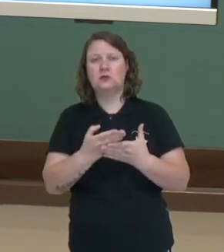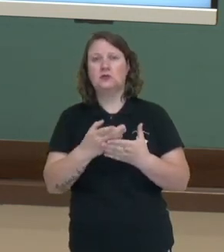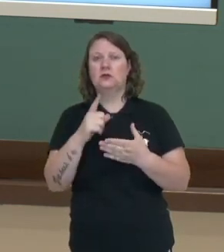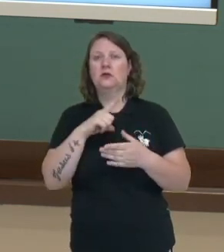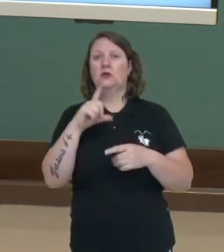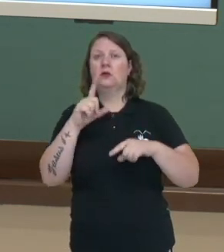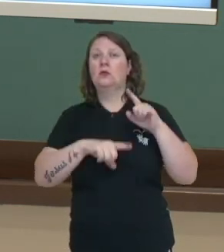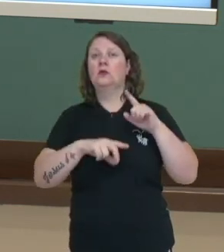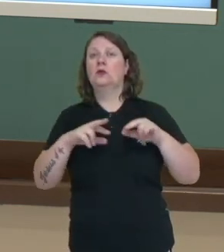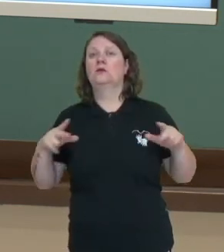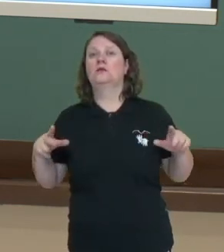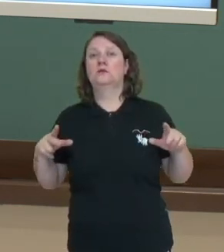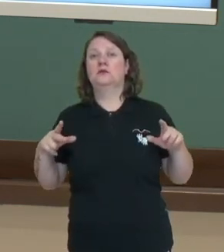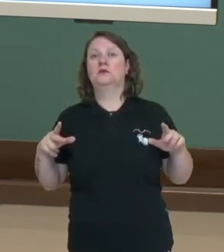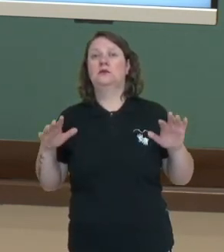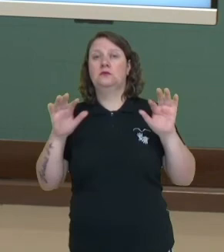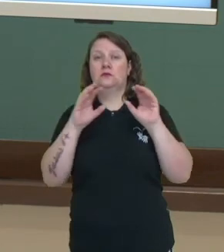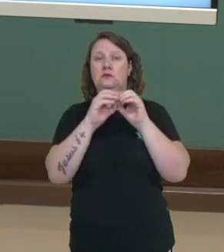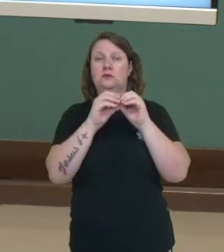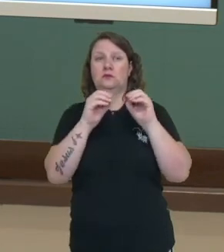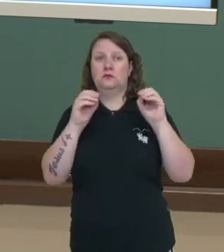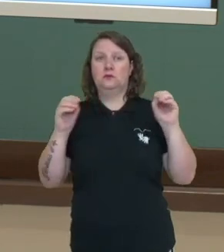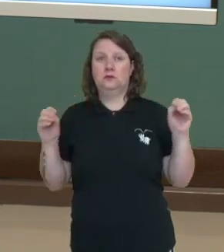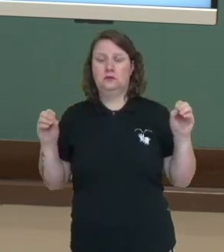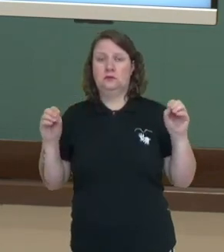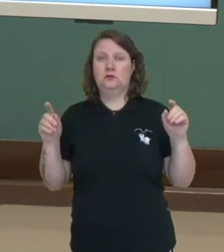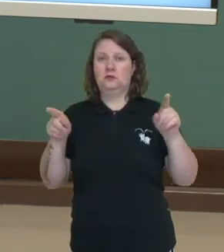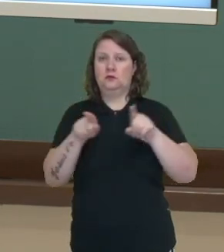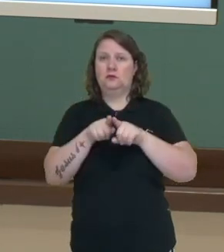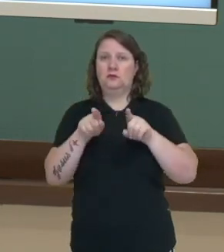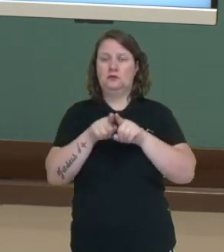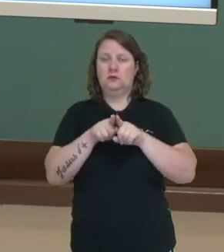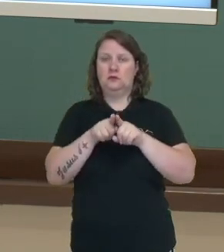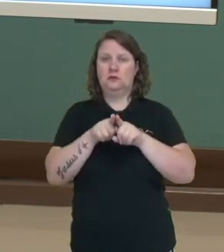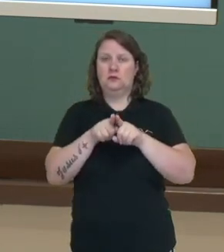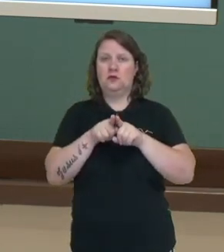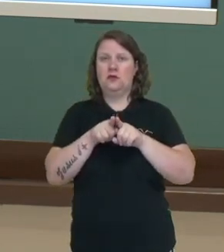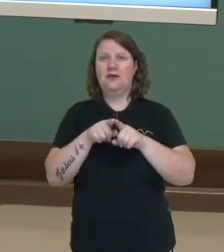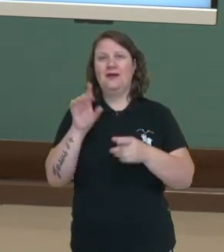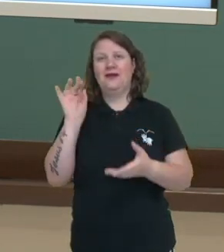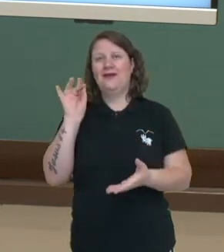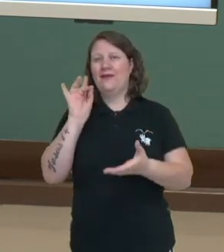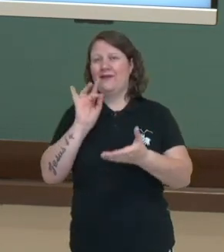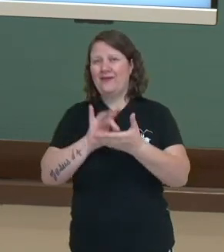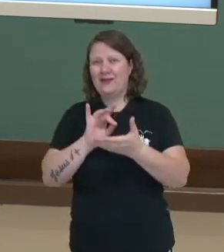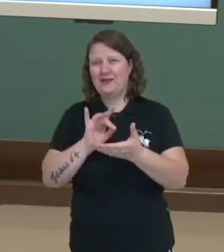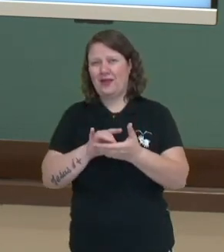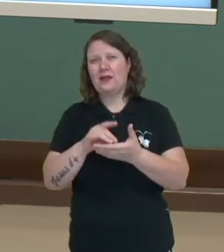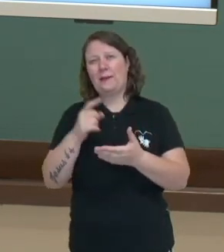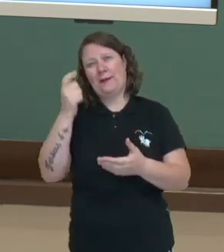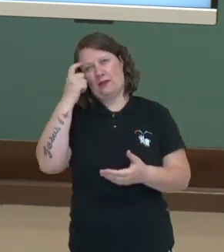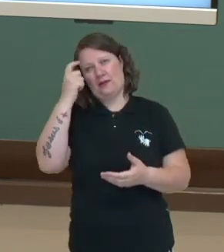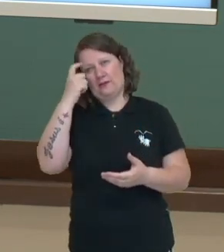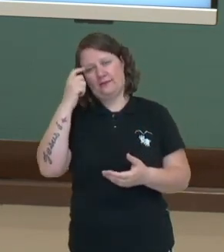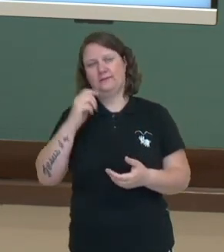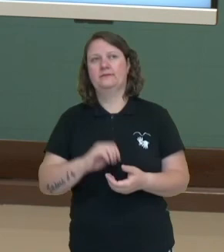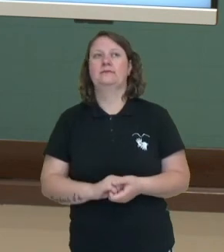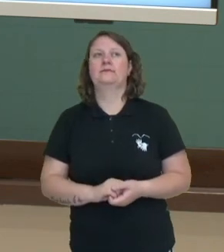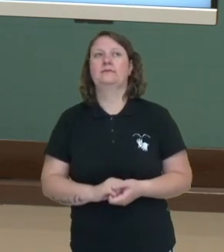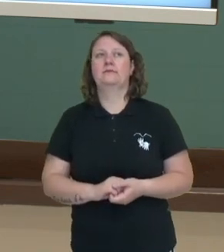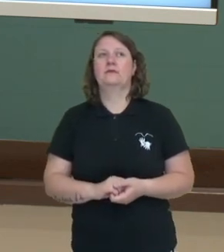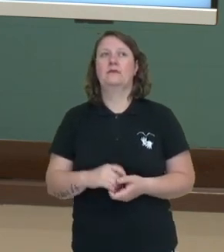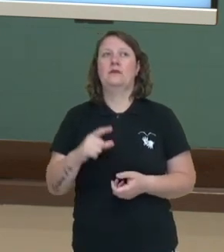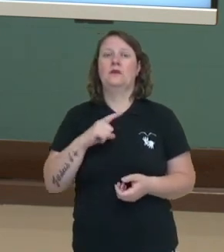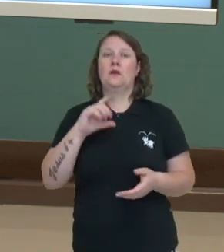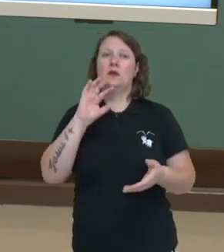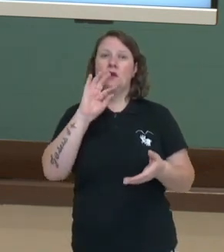É a oração que vem na sequência. Então, que necessariamente era real, é uma oração objetiva direta. Então temos a nossa